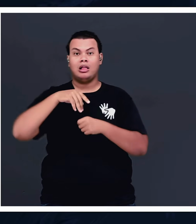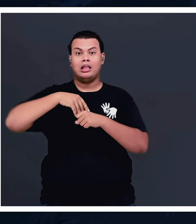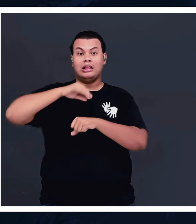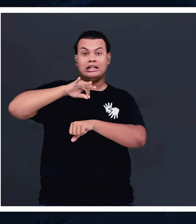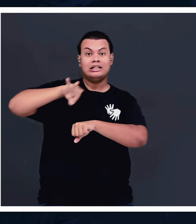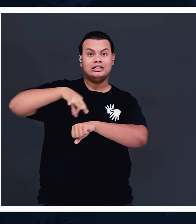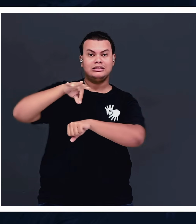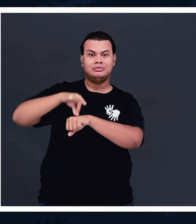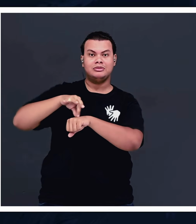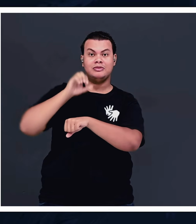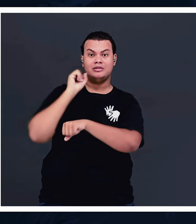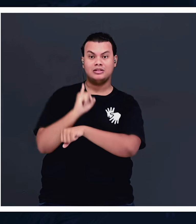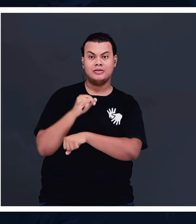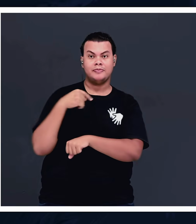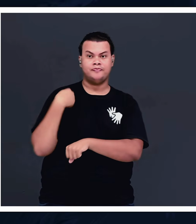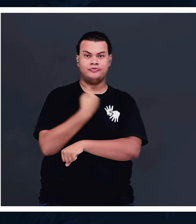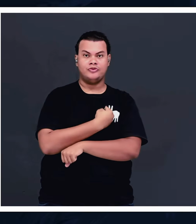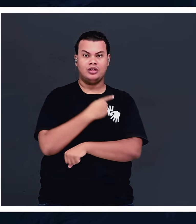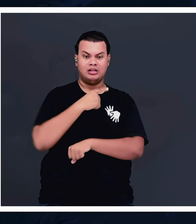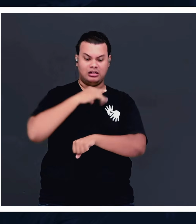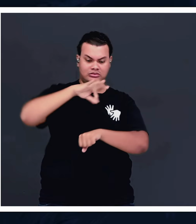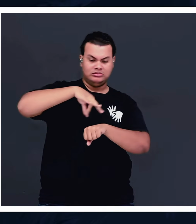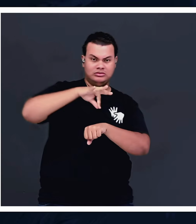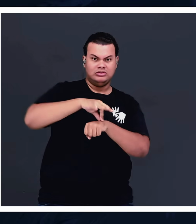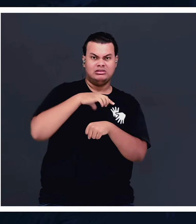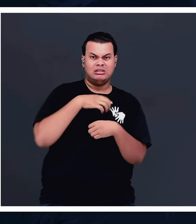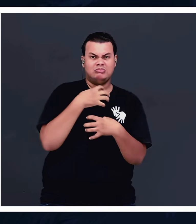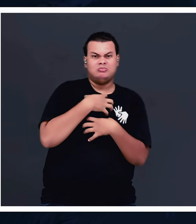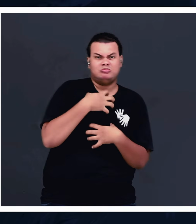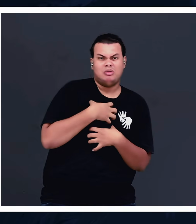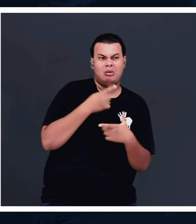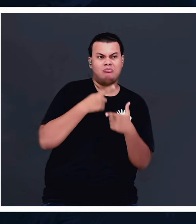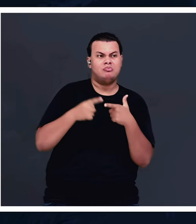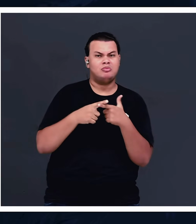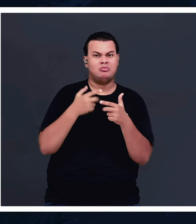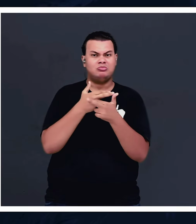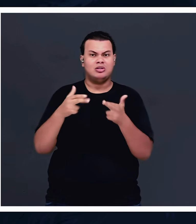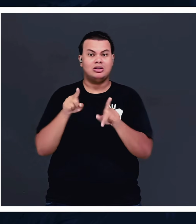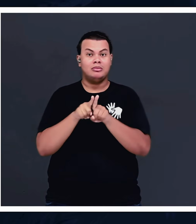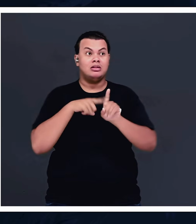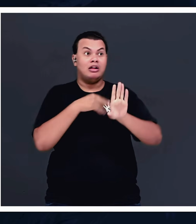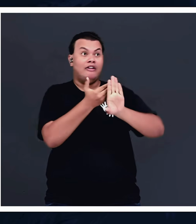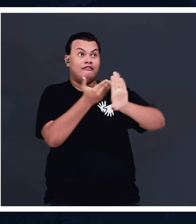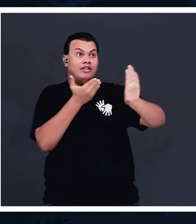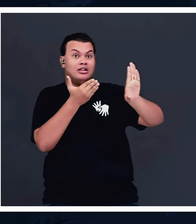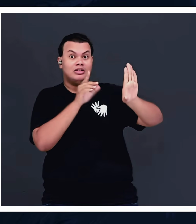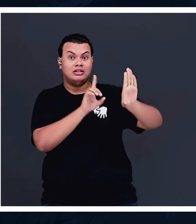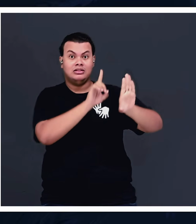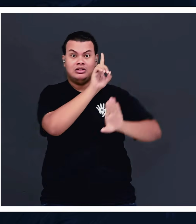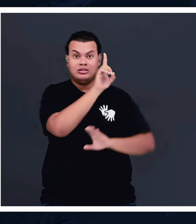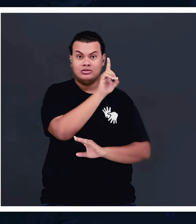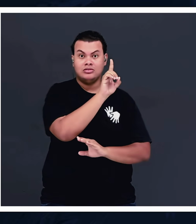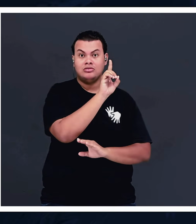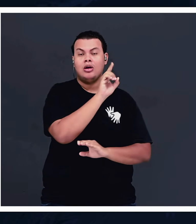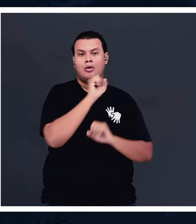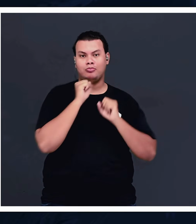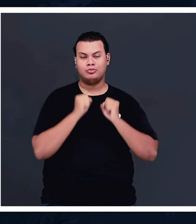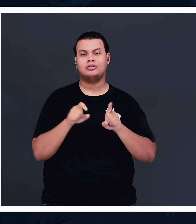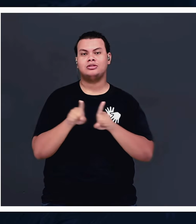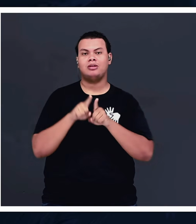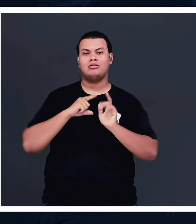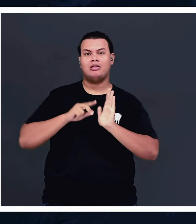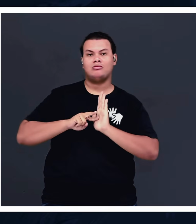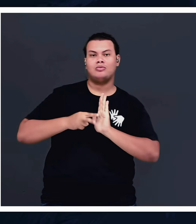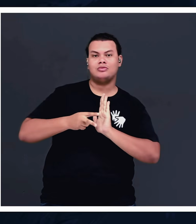espírito. Quando estamos espiritualmente feridos, afastados do Senhor por alguma coisa, isso repercute no